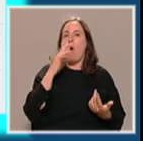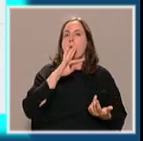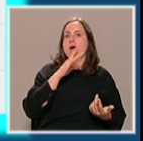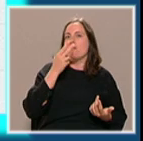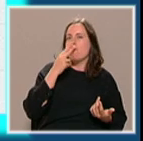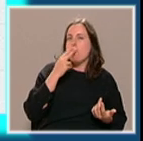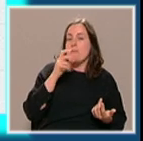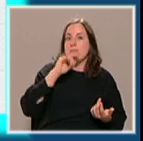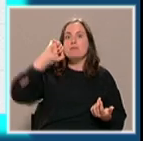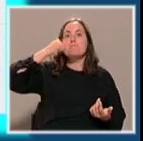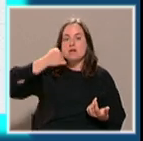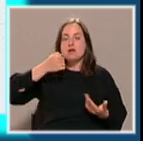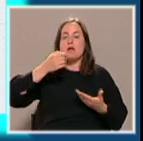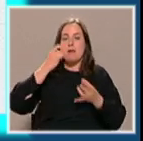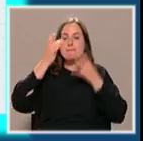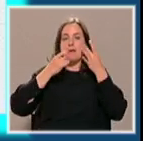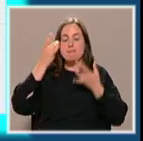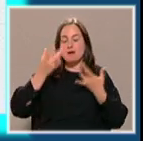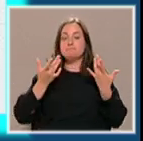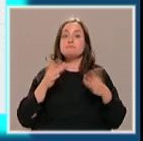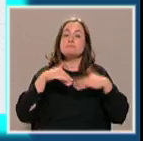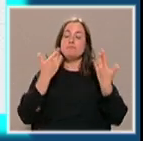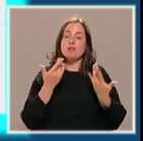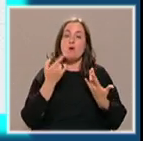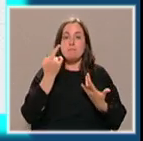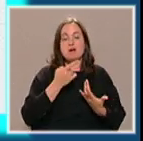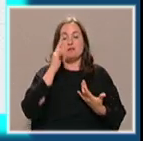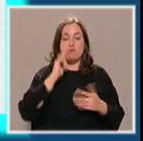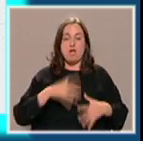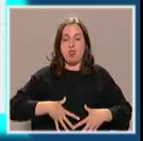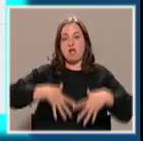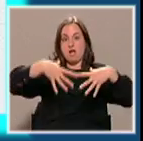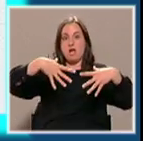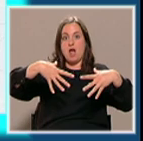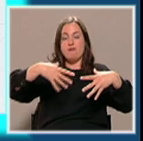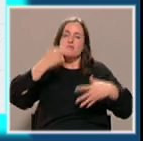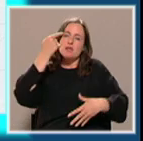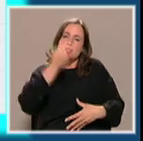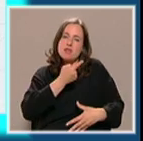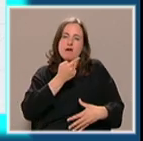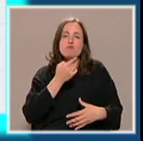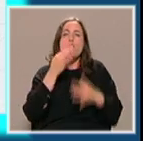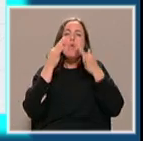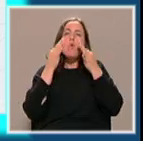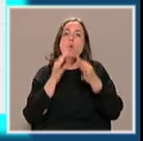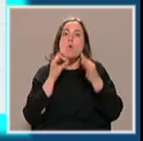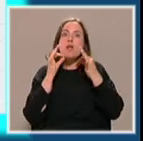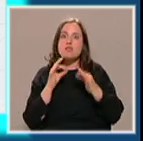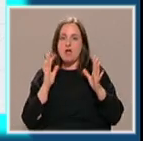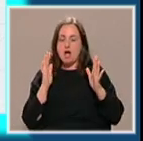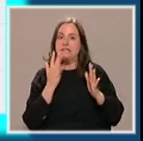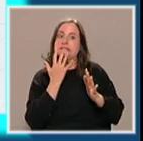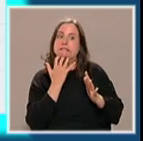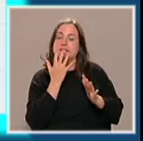tabaco e o álcool. Daí que a grávida, durante todo o seu período de gestação, deve ter cuidados